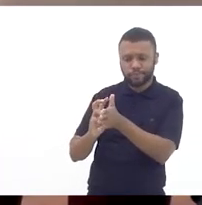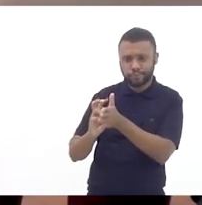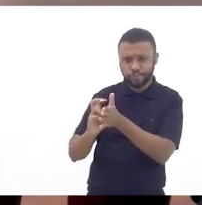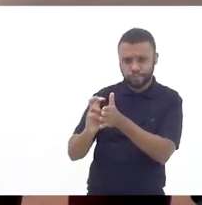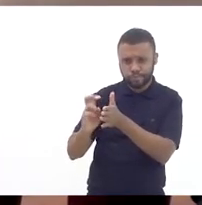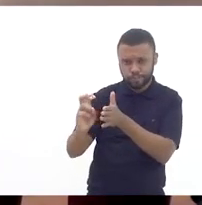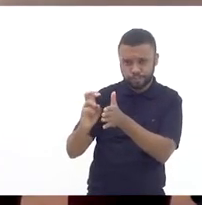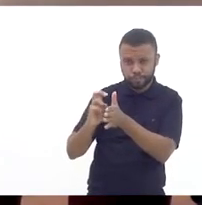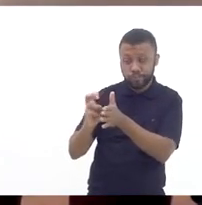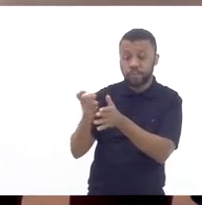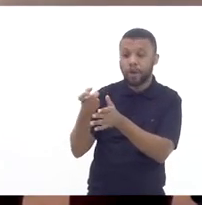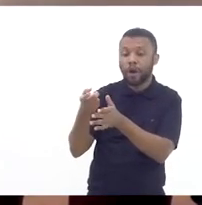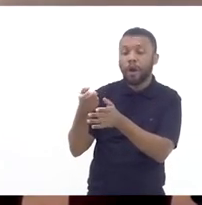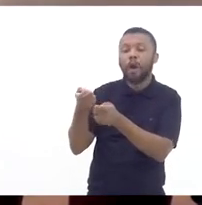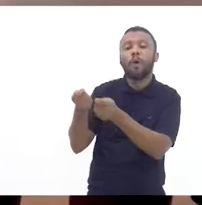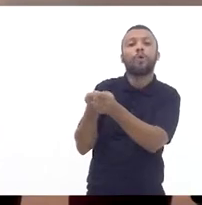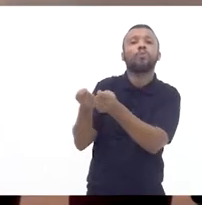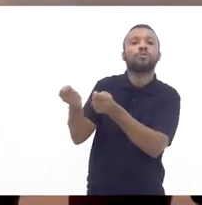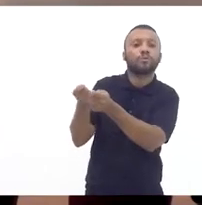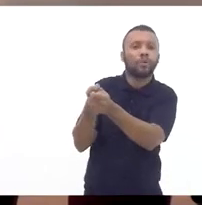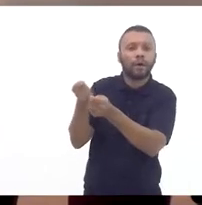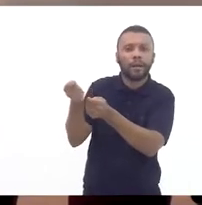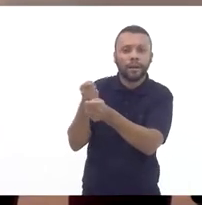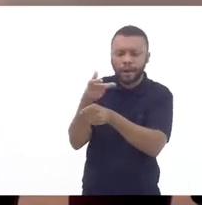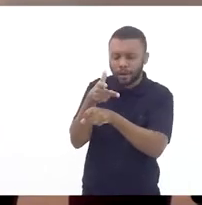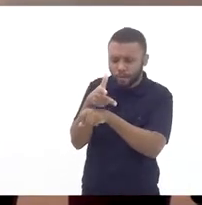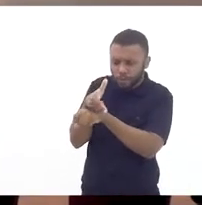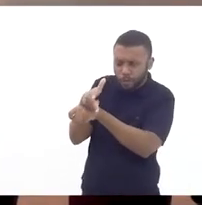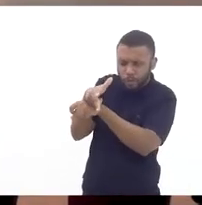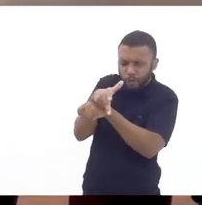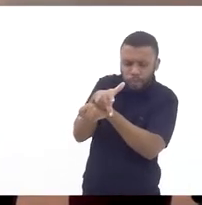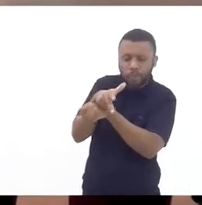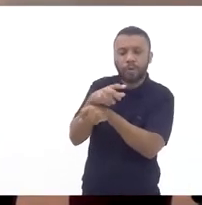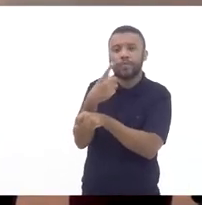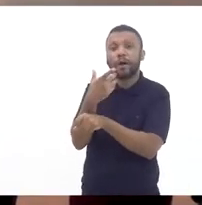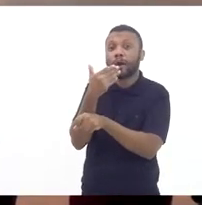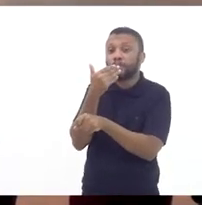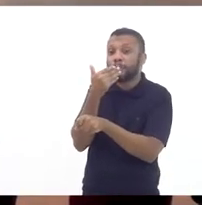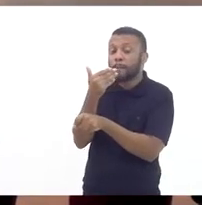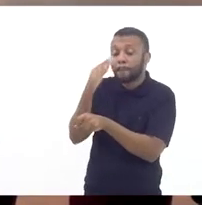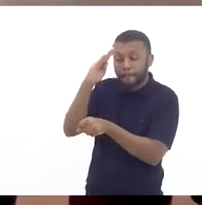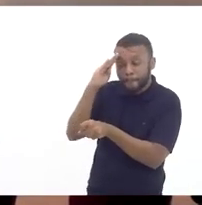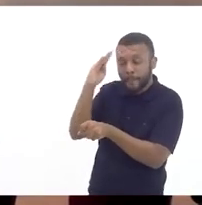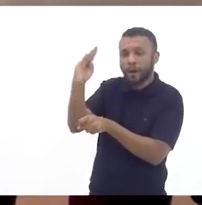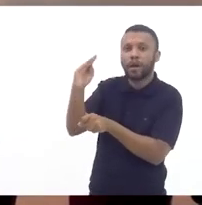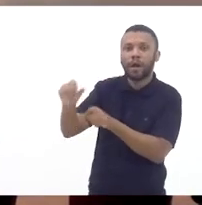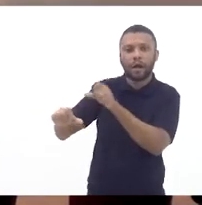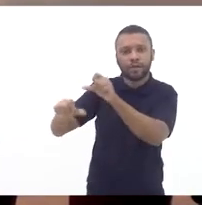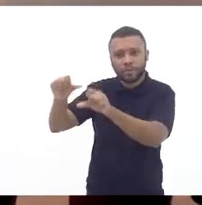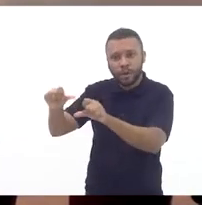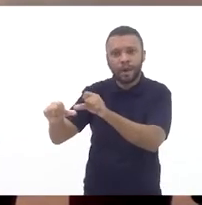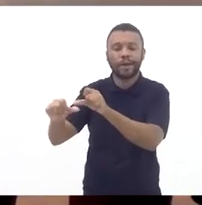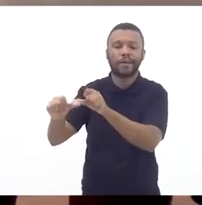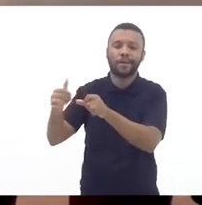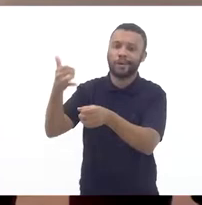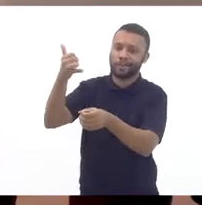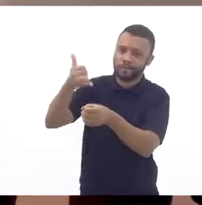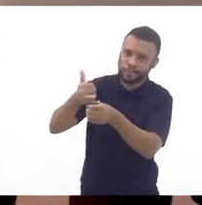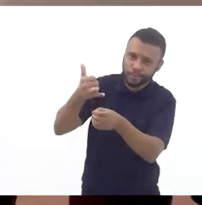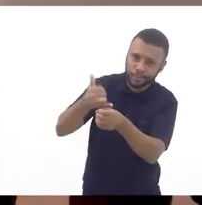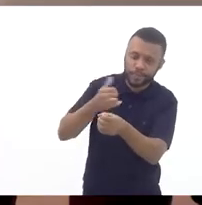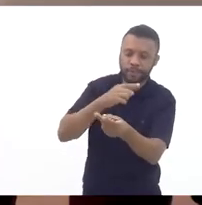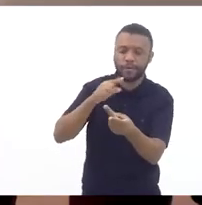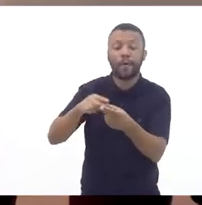laser, e ali a gente prioriza a troca dos trechos, e quando trocamos os trilhos, trocamos dormentes, a brita e tudo